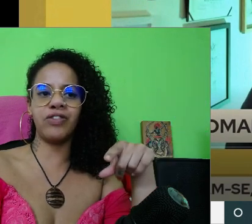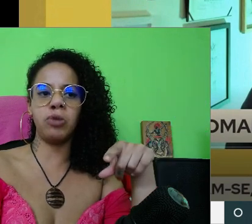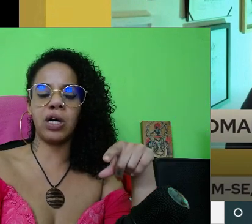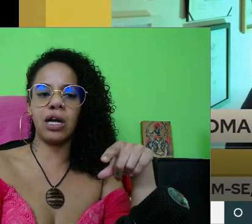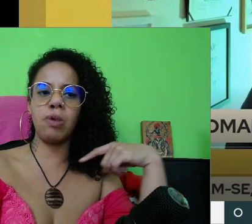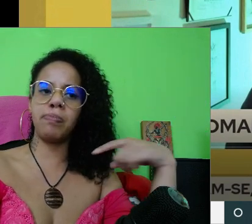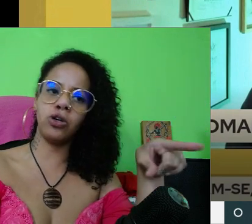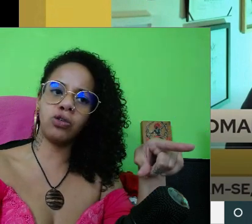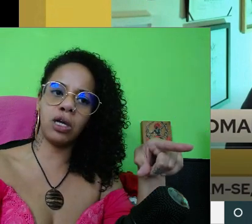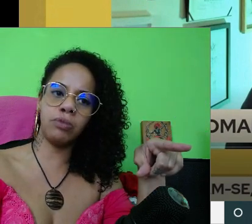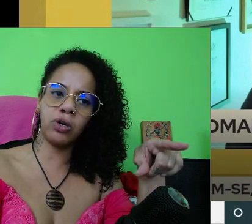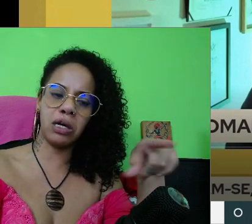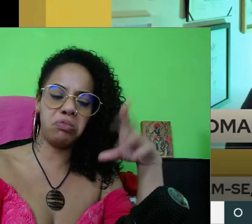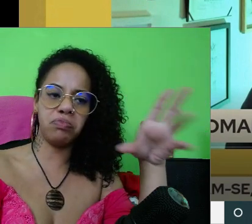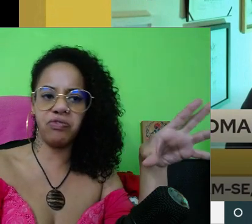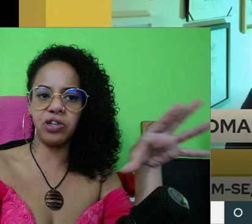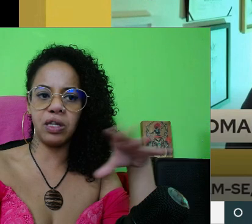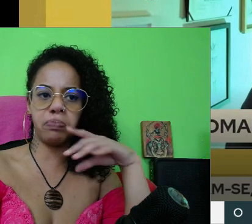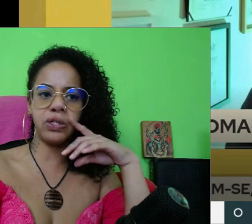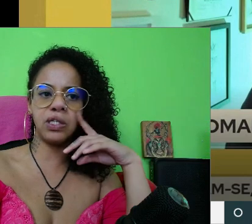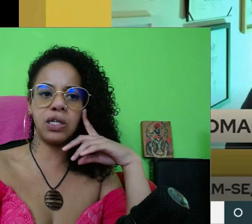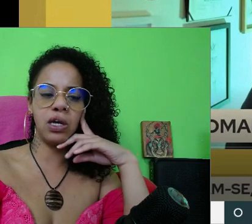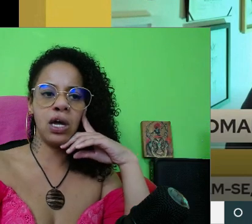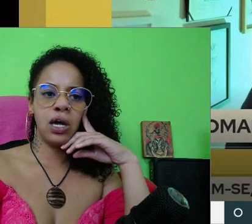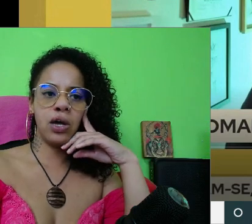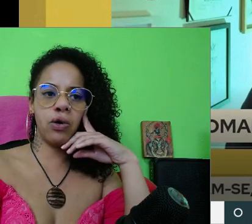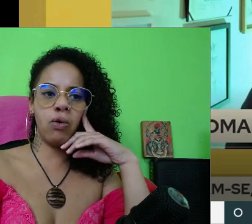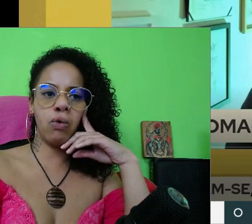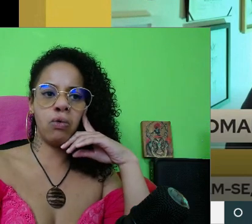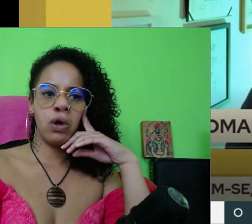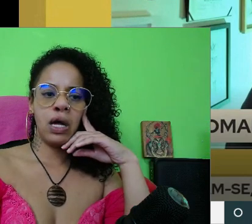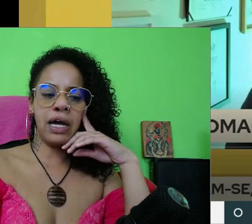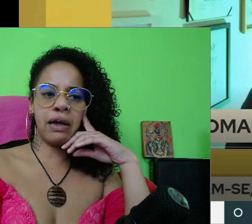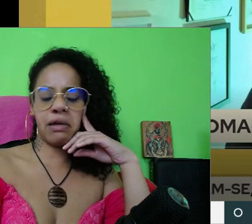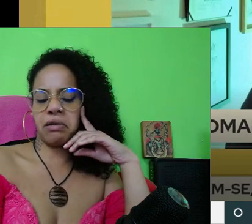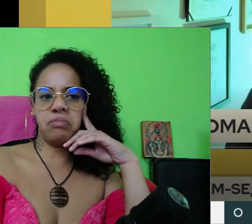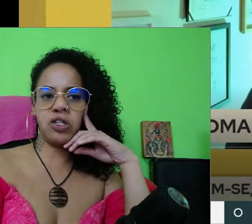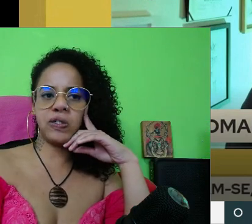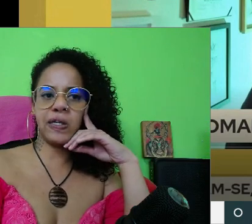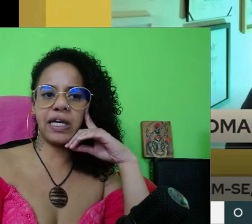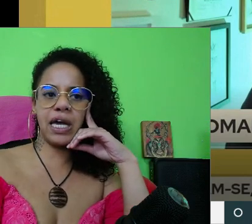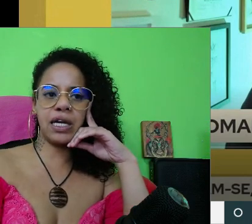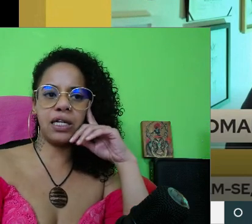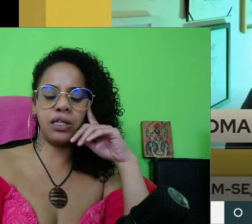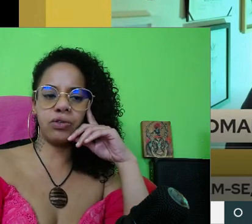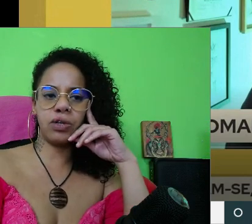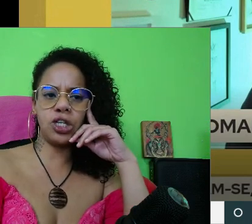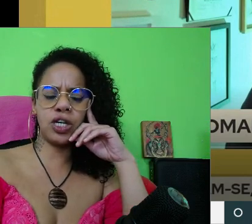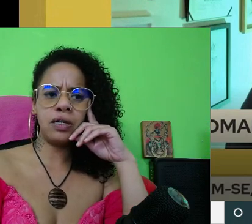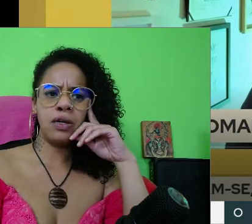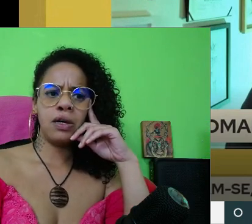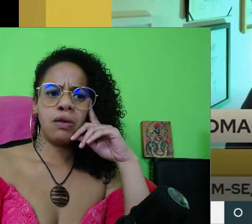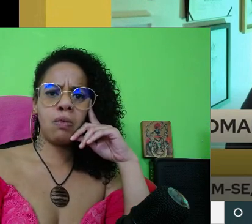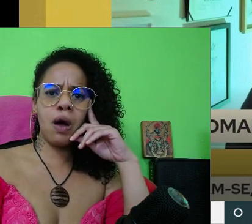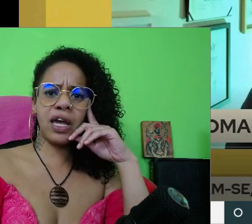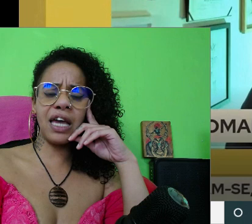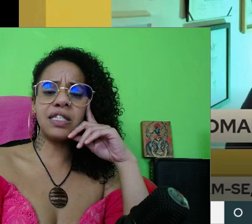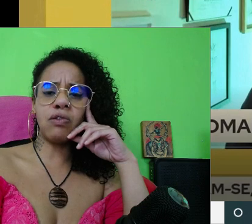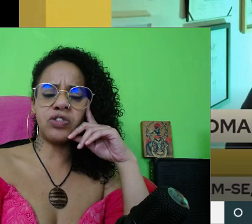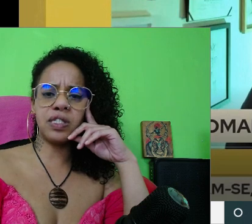inclusive você coloca no meu canal mas parou de colar no meu canal enfim depois que eu me desliguei ali do crítica